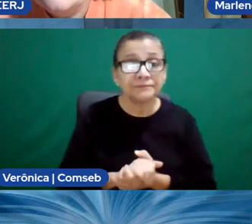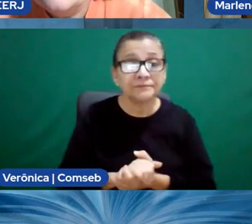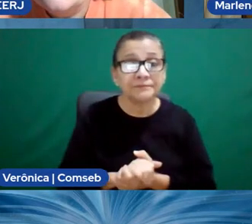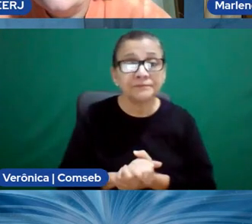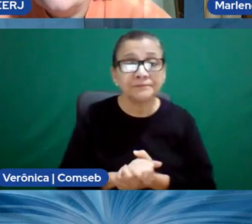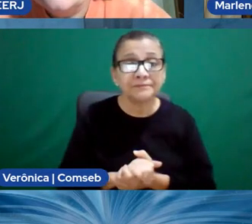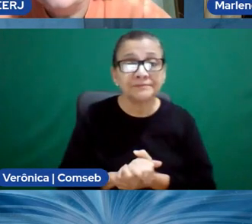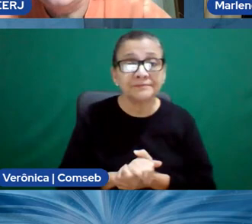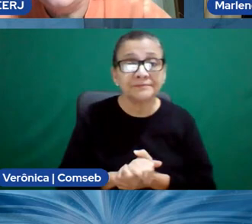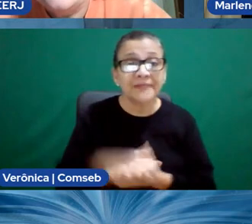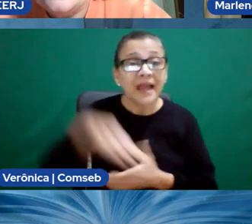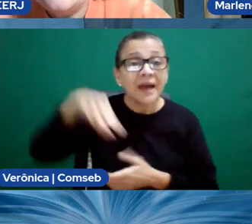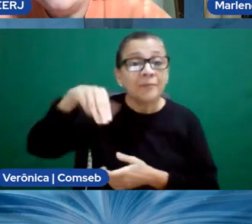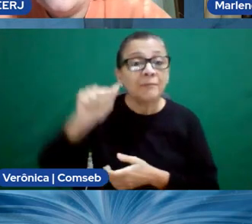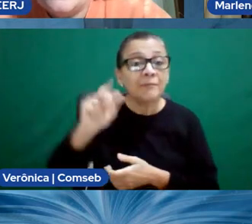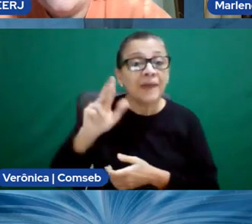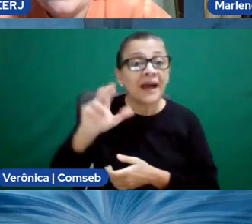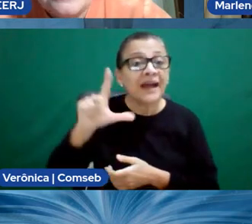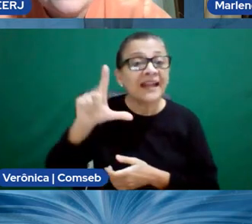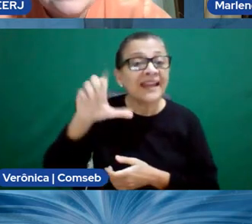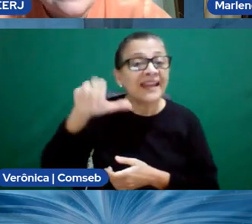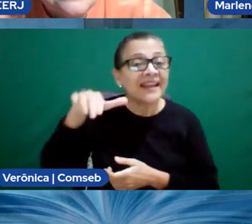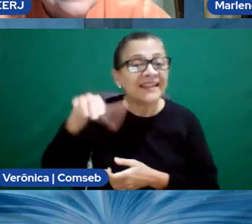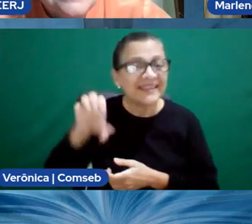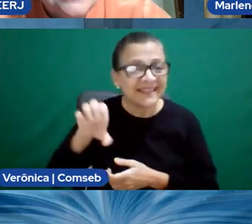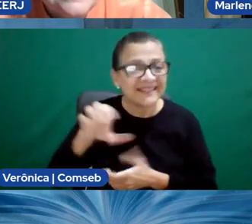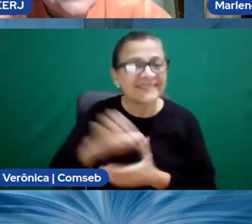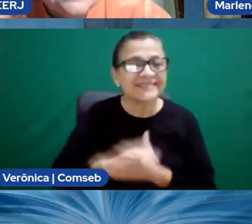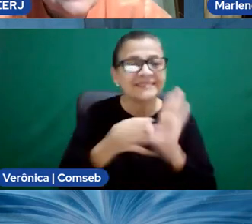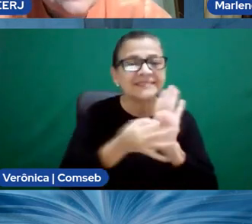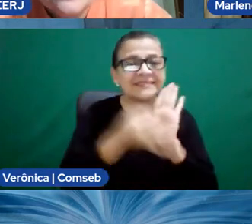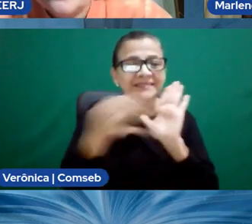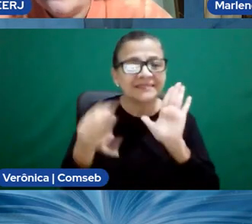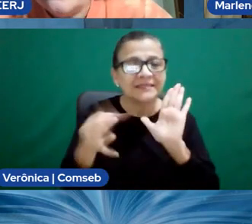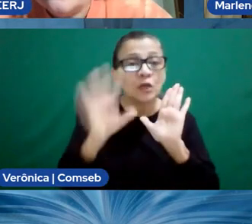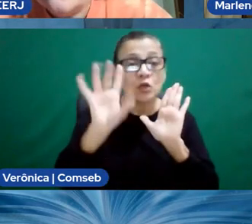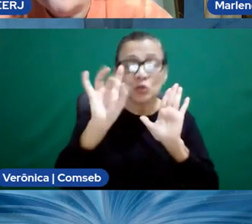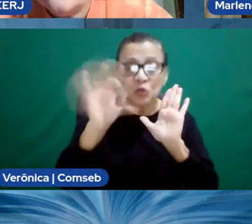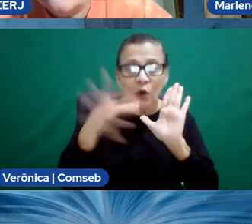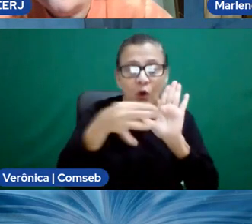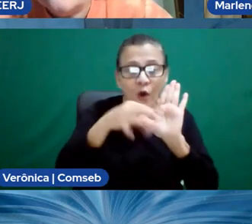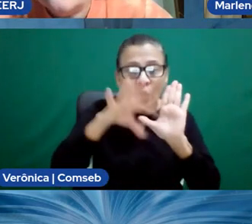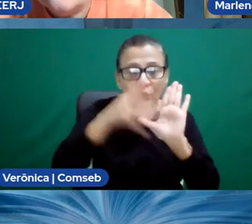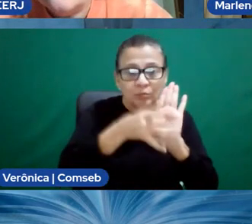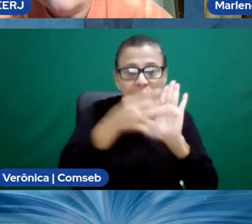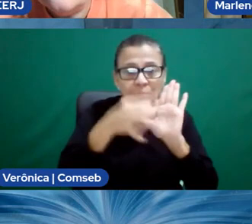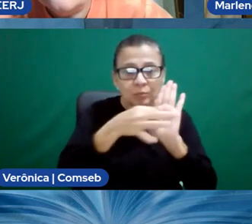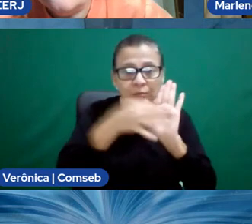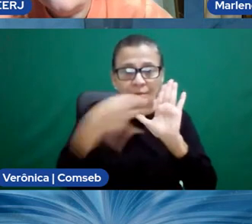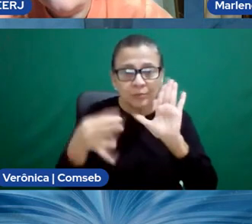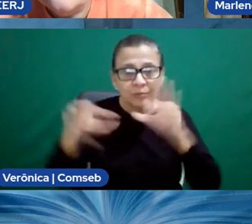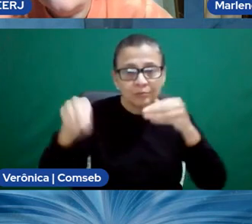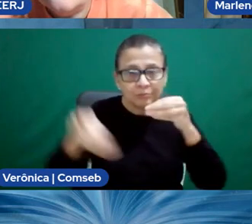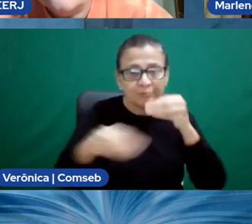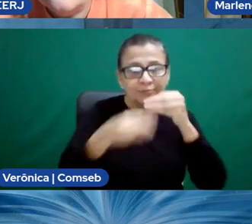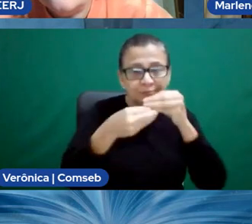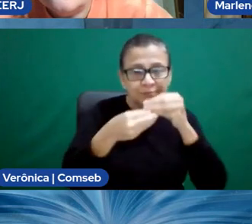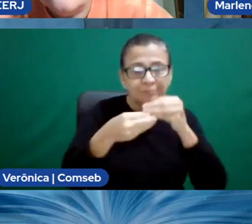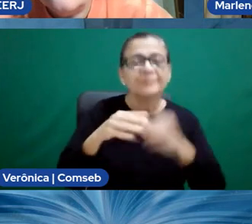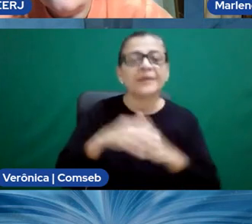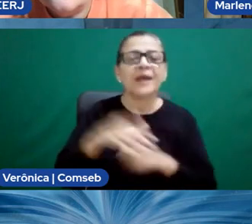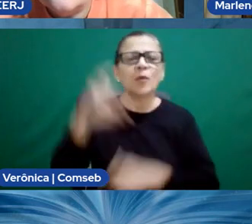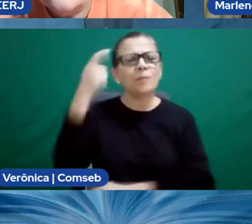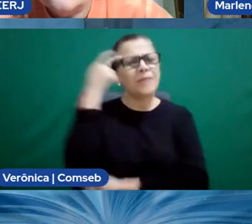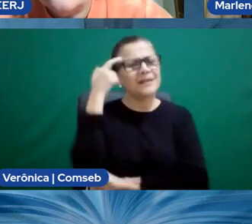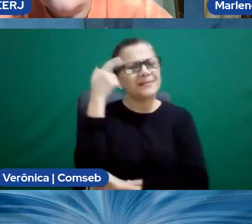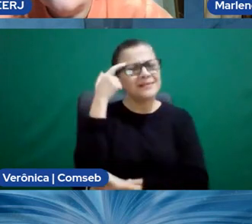né, Carlos? A Marlene quer comentar alguma coisinha, querida. Só um comentário em relação à fala da Maria de Lourdes, antes, eu fiquei pensando